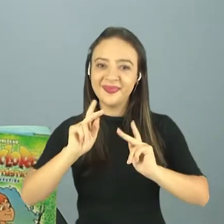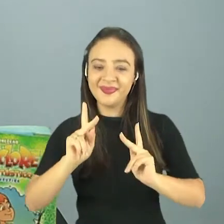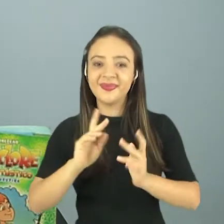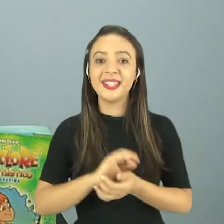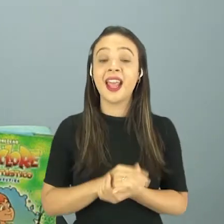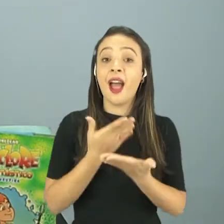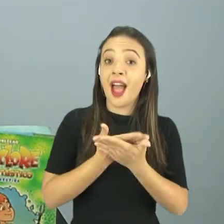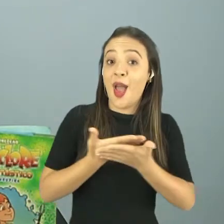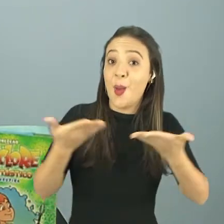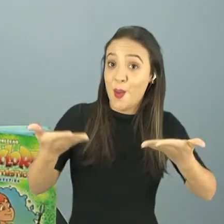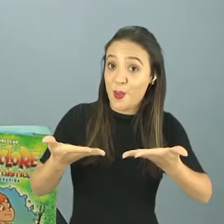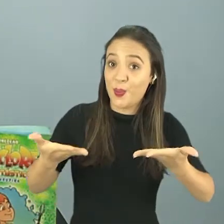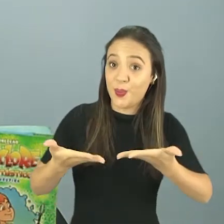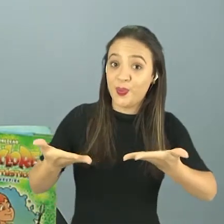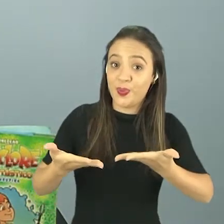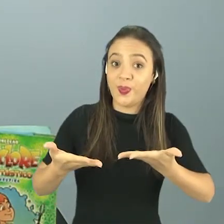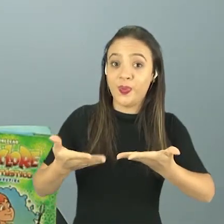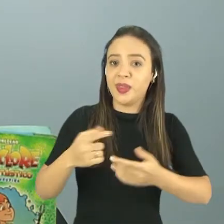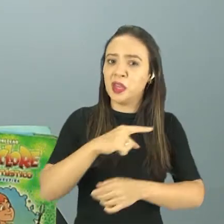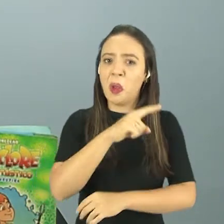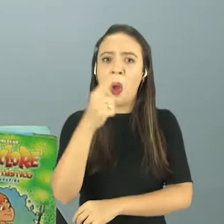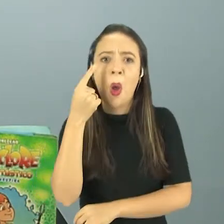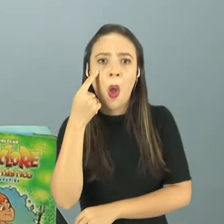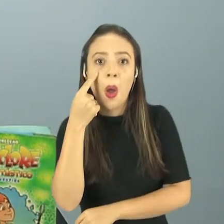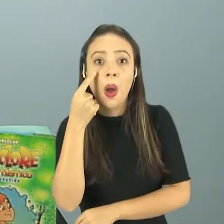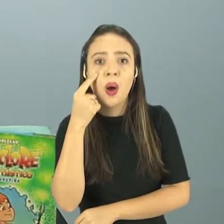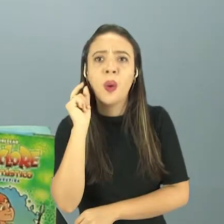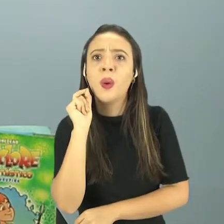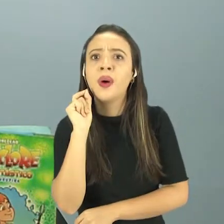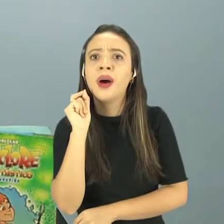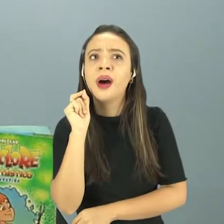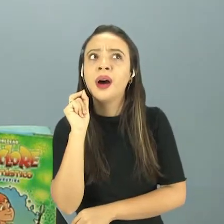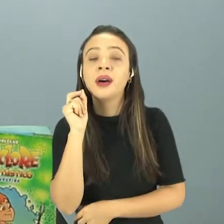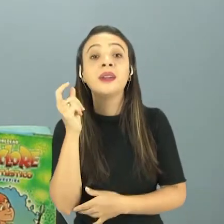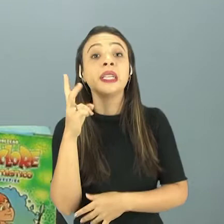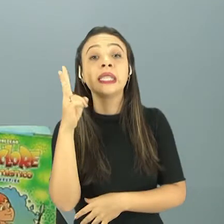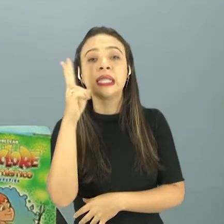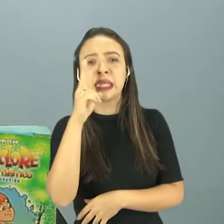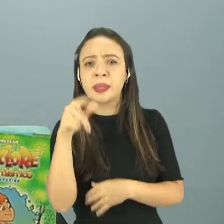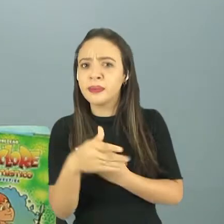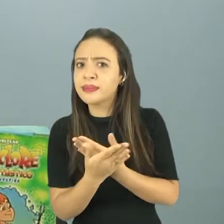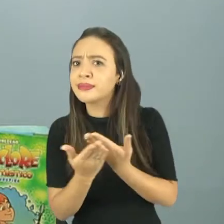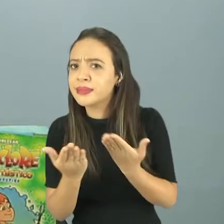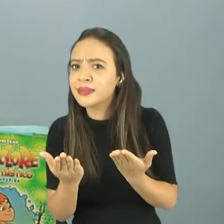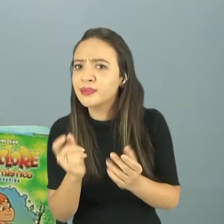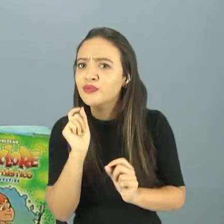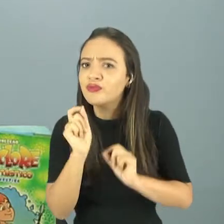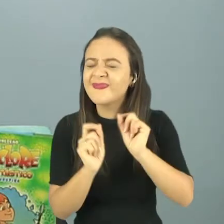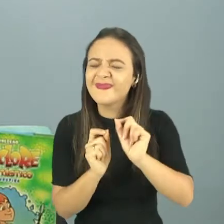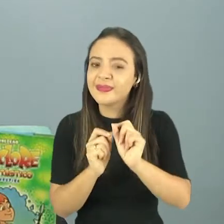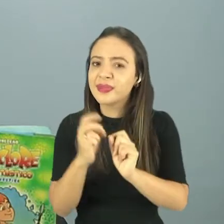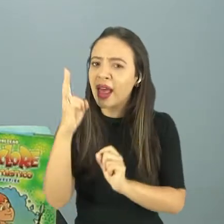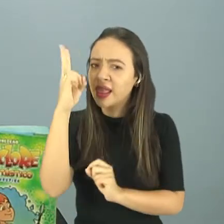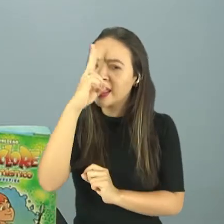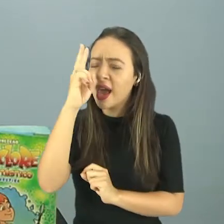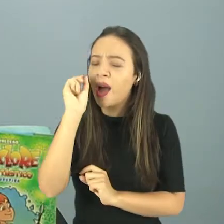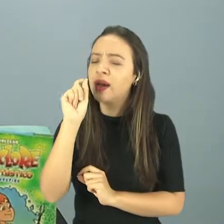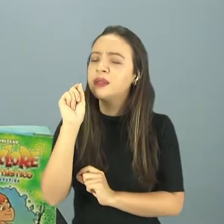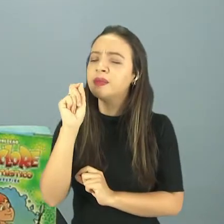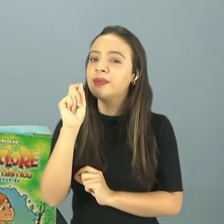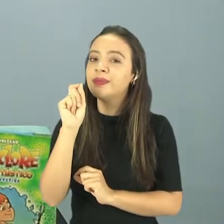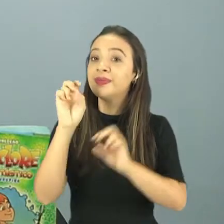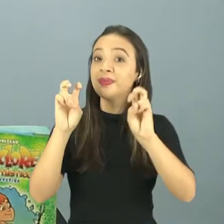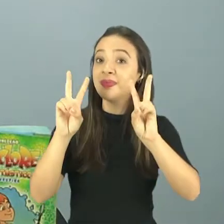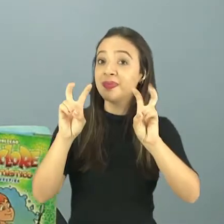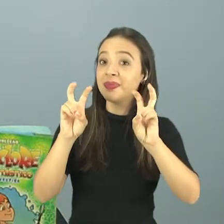E a nossa aula hoje, se vocês repararem, ó, isso vai lembrar alguma coisa na memória de vocês. Vamos